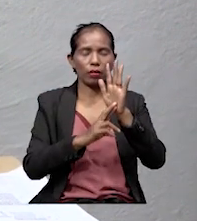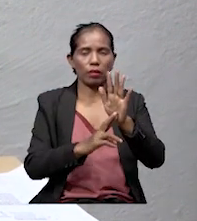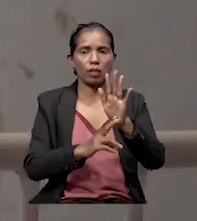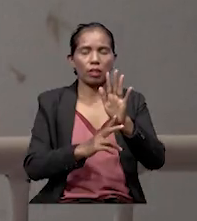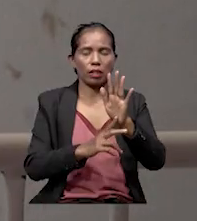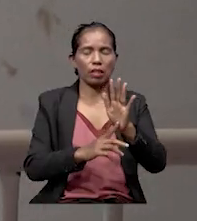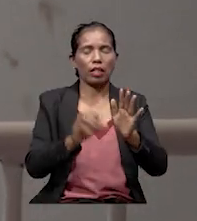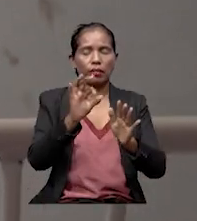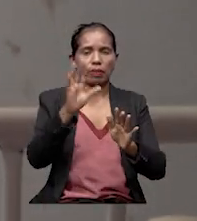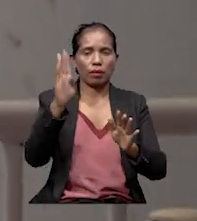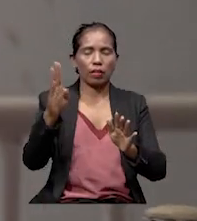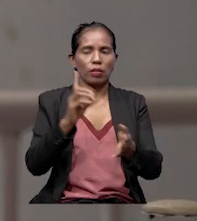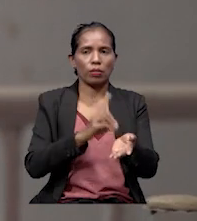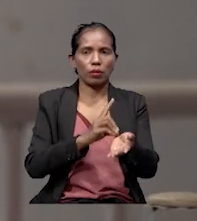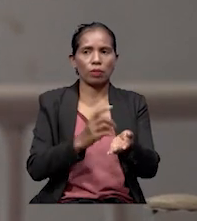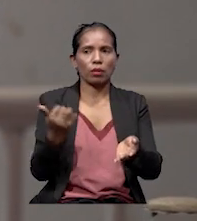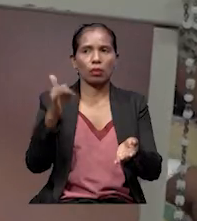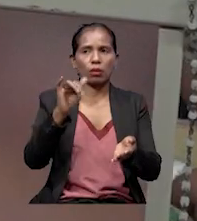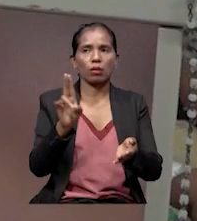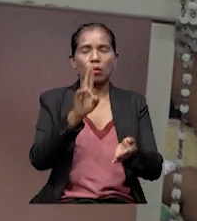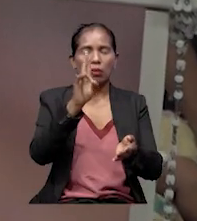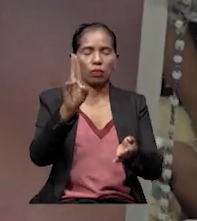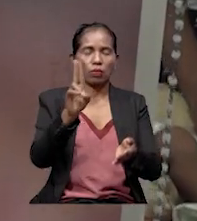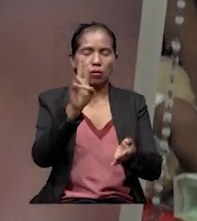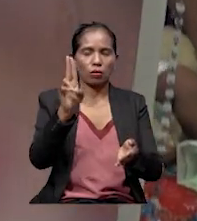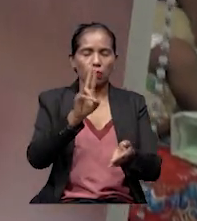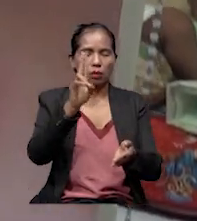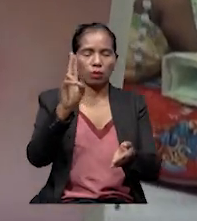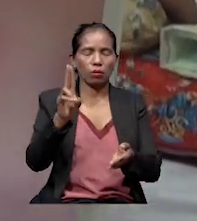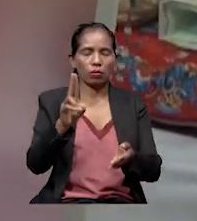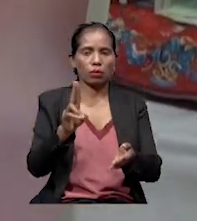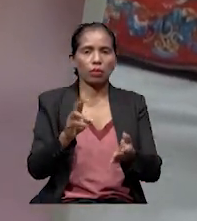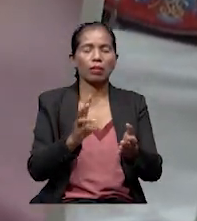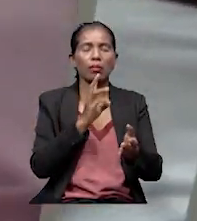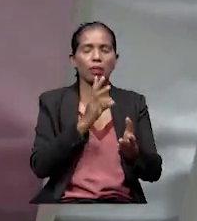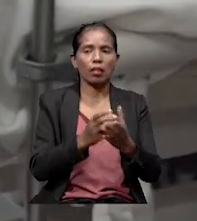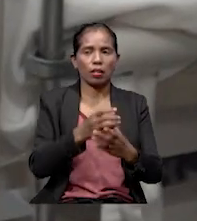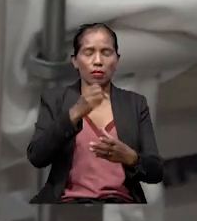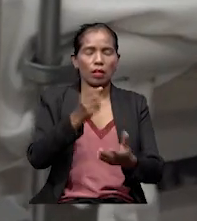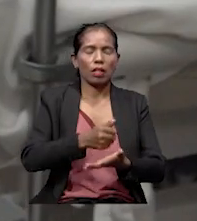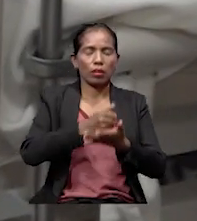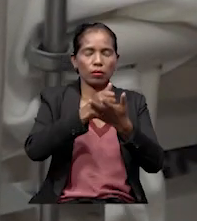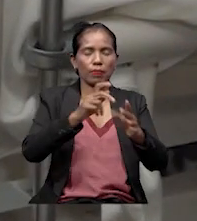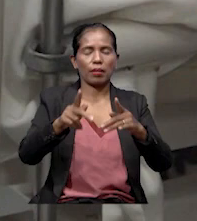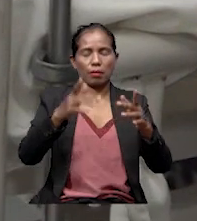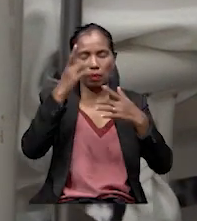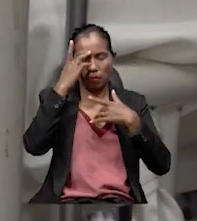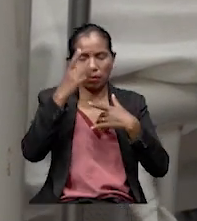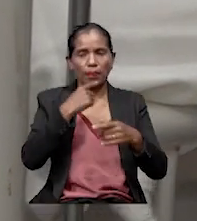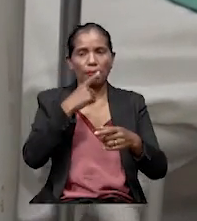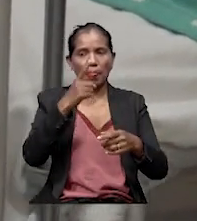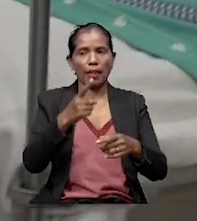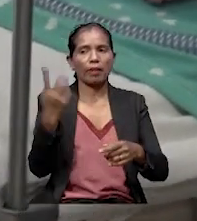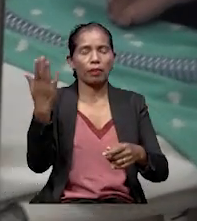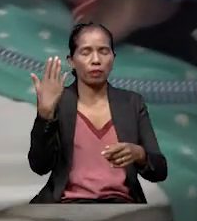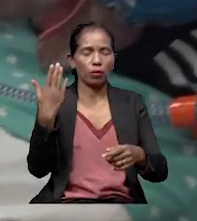social, quando o médico Cira usa água e oxigênio, onde for atendimento para paciente. Marcelino explica que